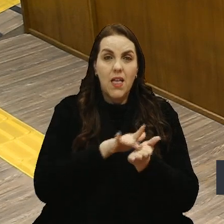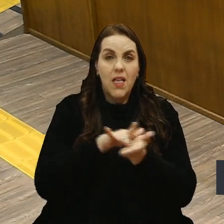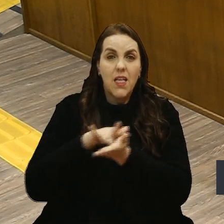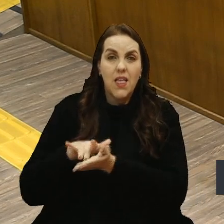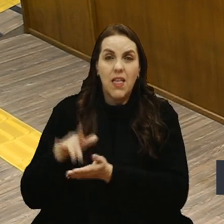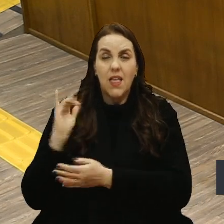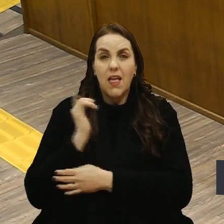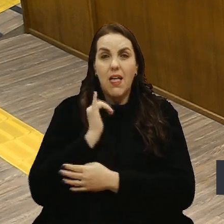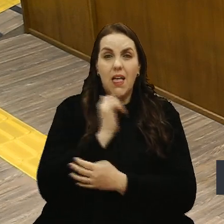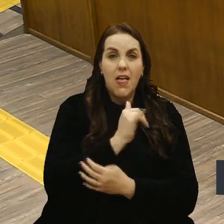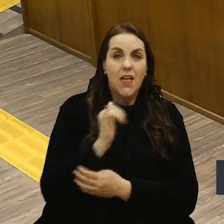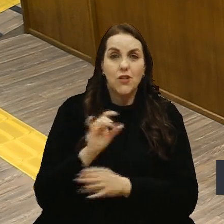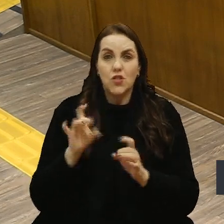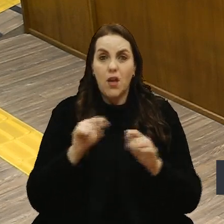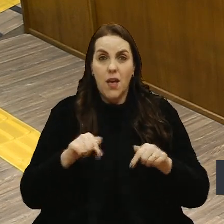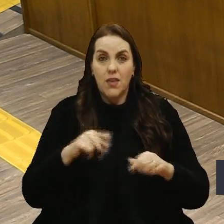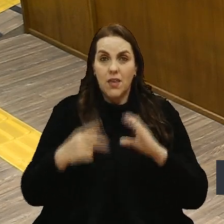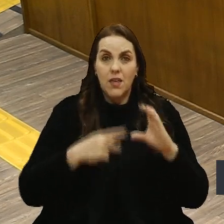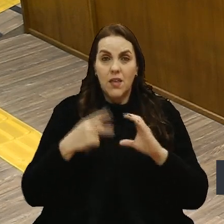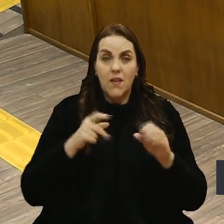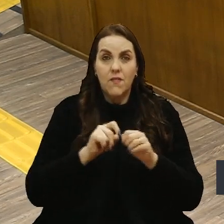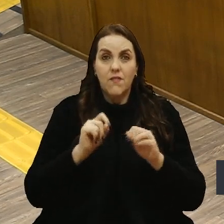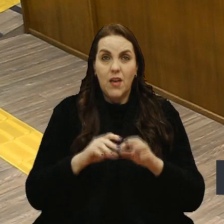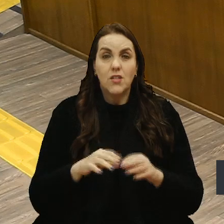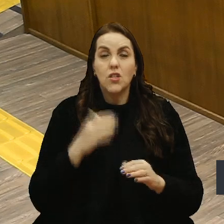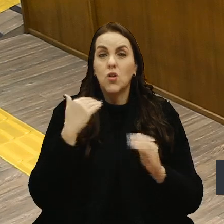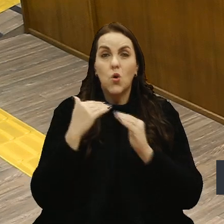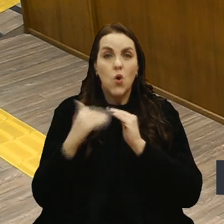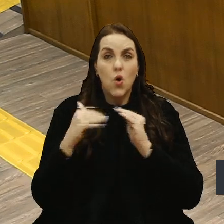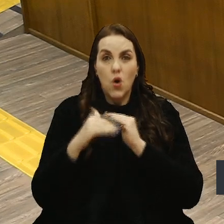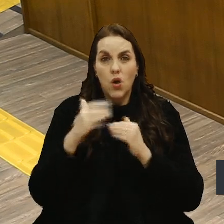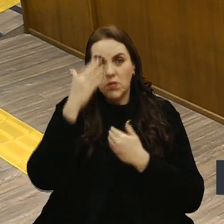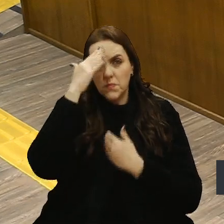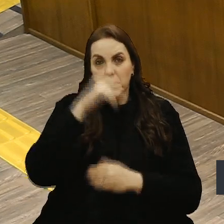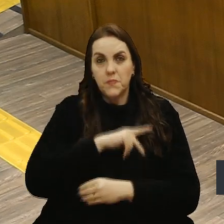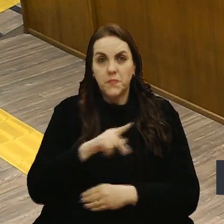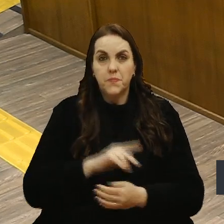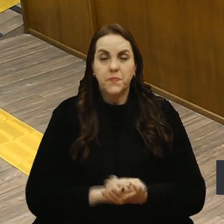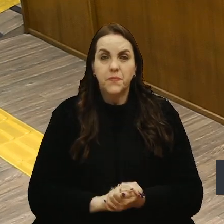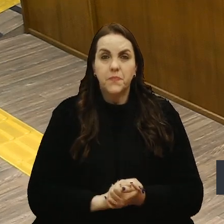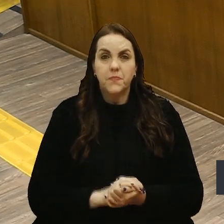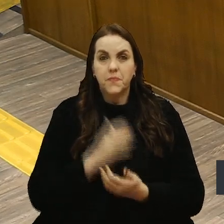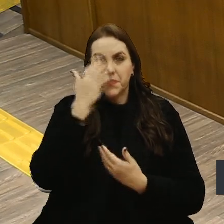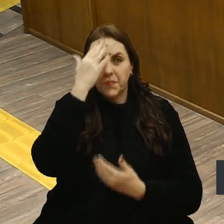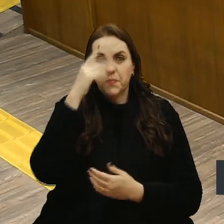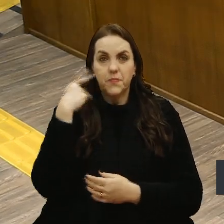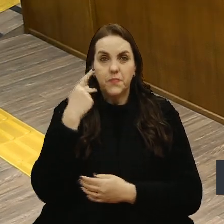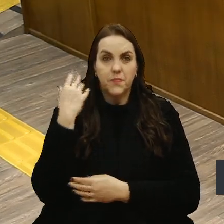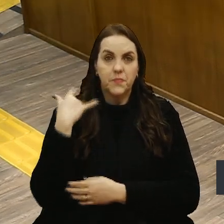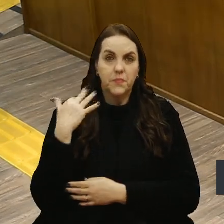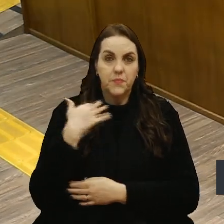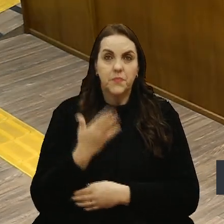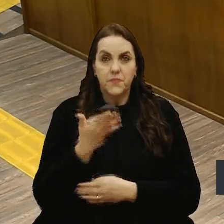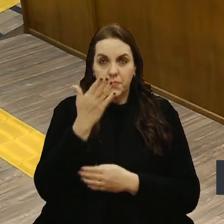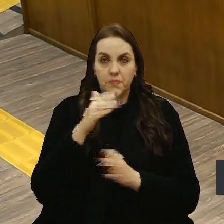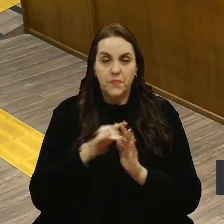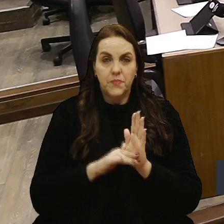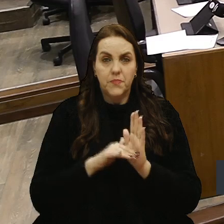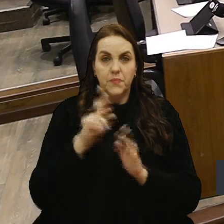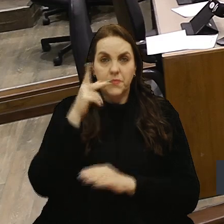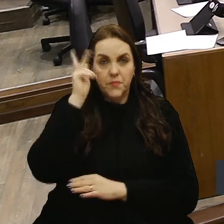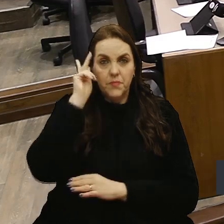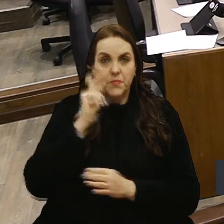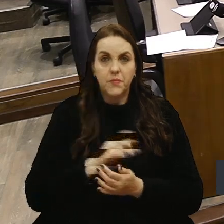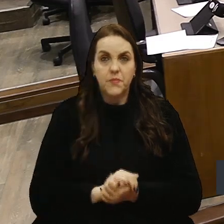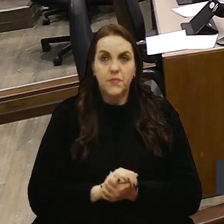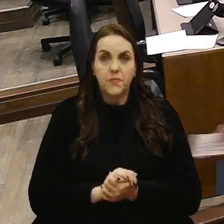é isso que esse parlamento faz muitas vezes. Por isso sou contra, senhor presidente. Obrigada. Obrigado, vereador Andressa. Sua questão de ordem, vereador Iago Morandi. Eu